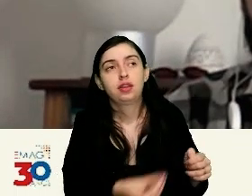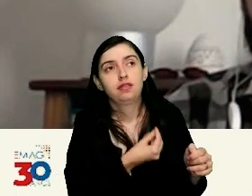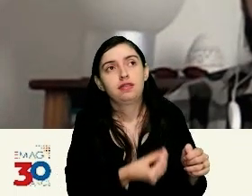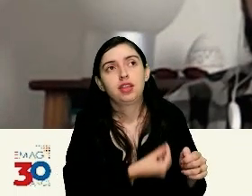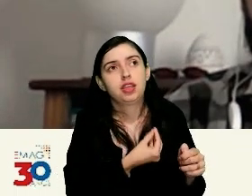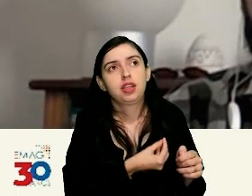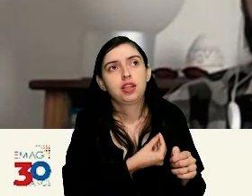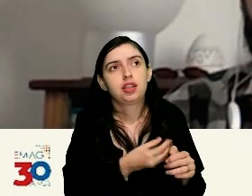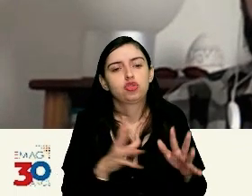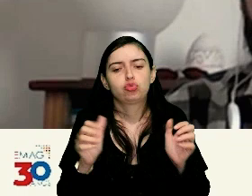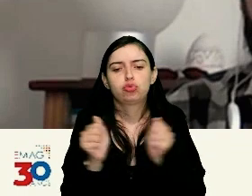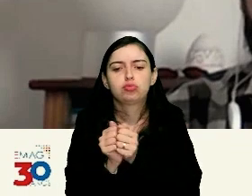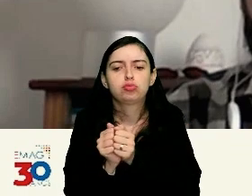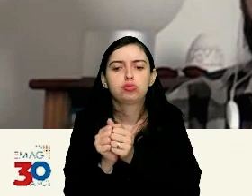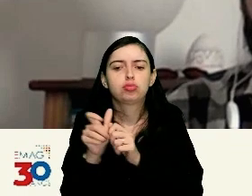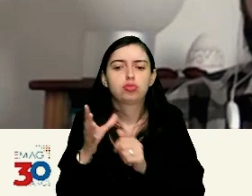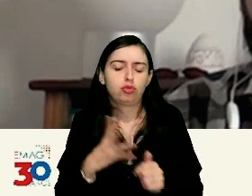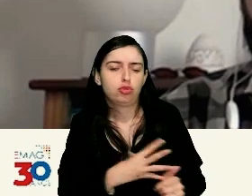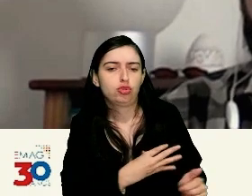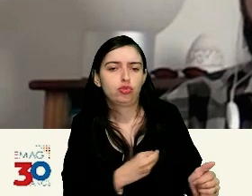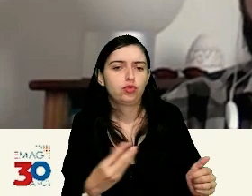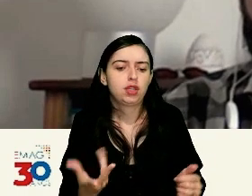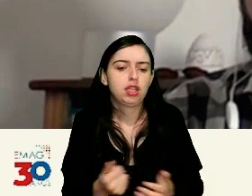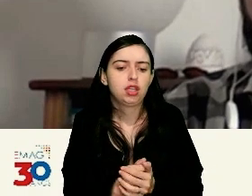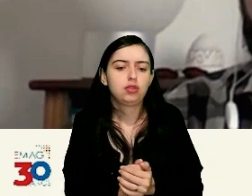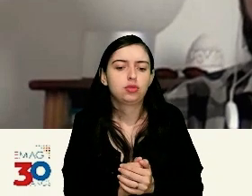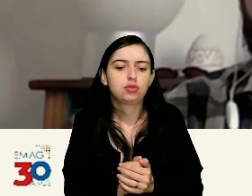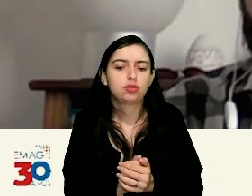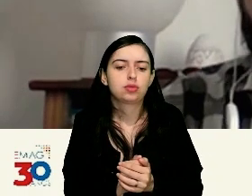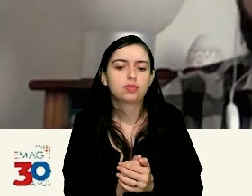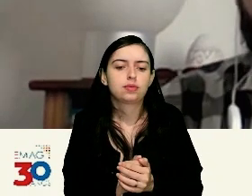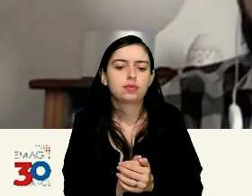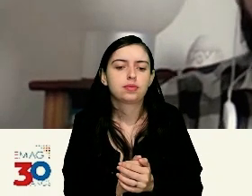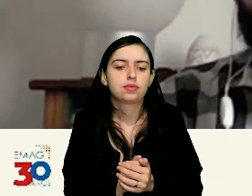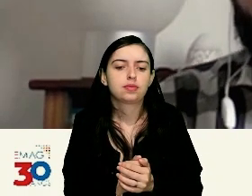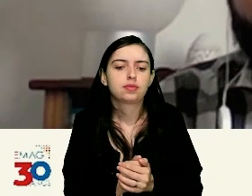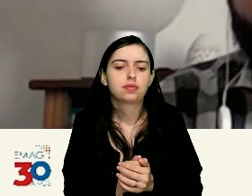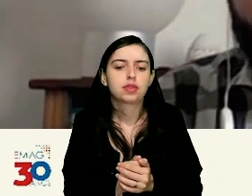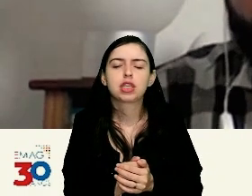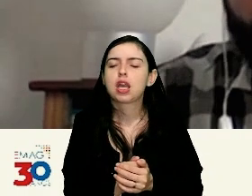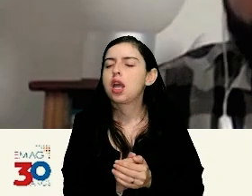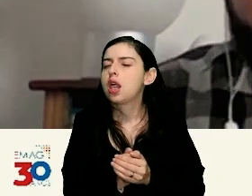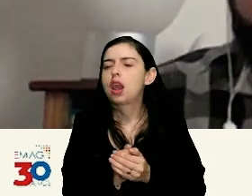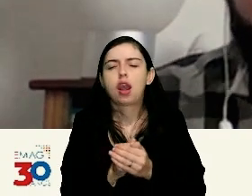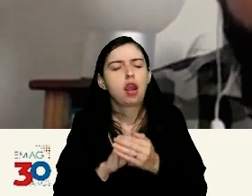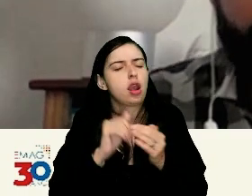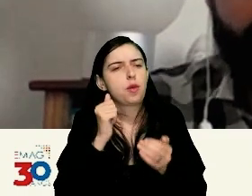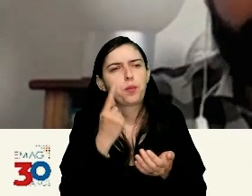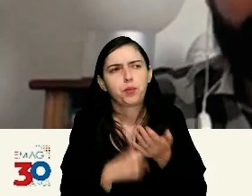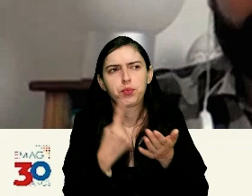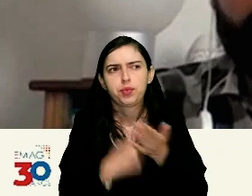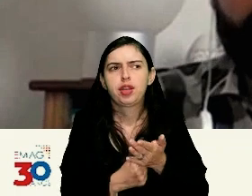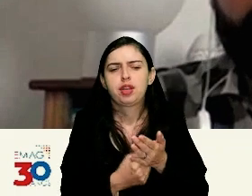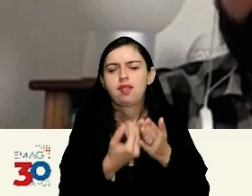junto com eles. E eu não abria mão, assim, de ficar com eles de jeito